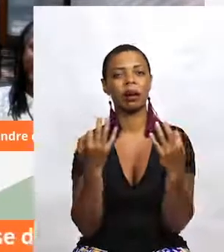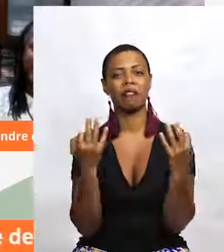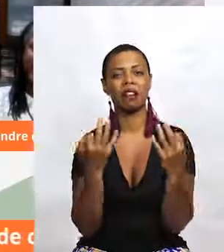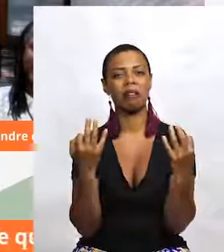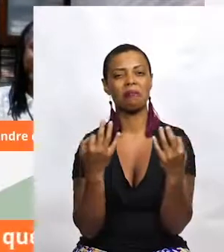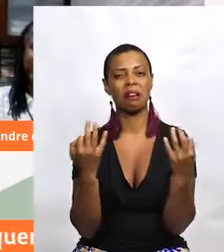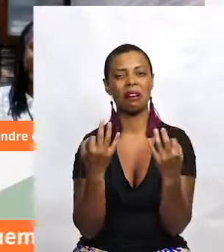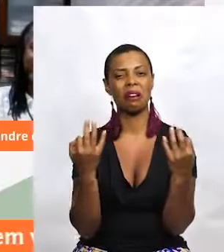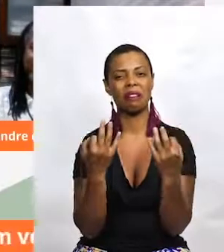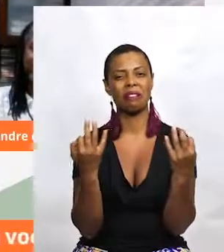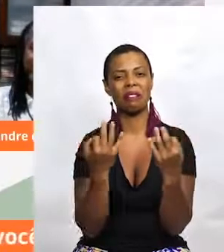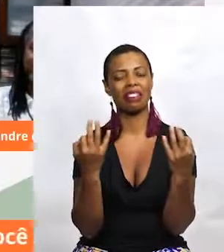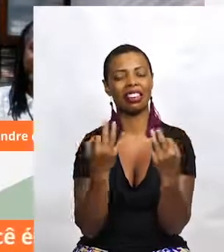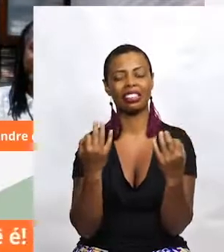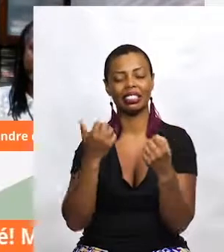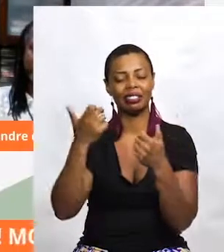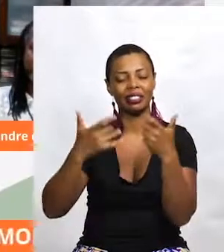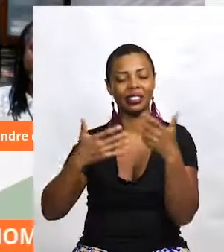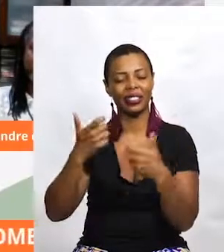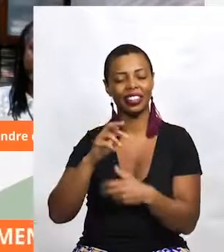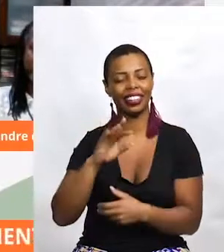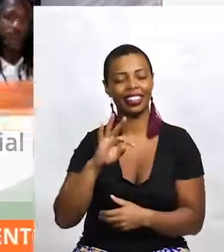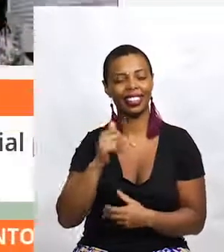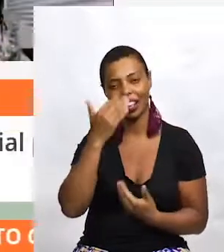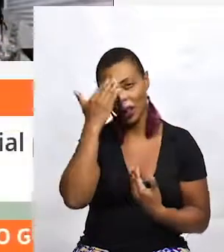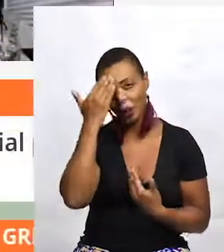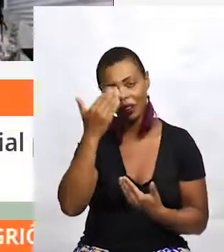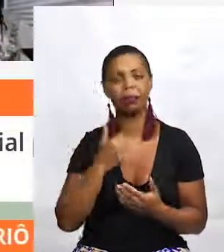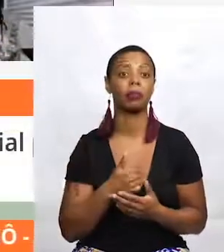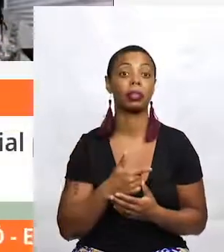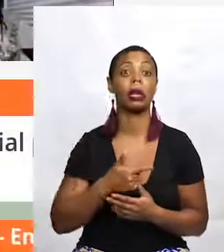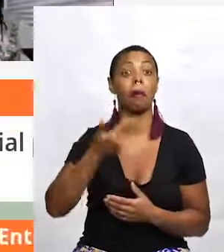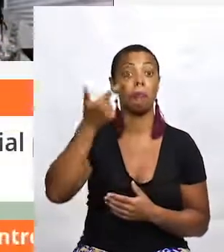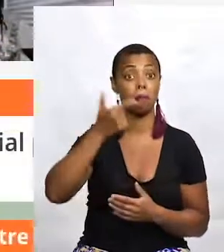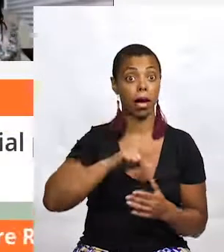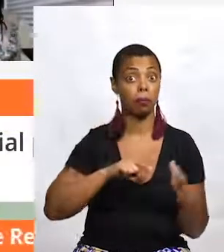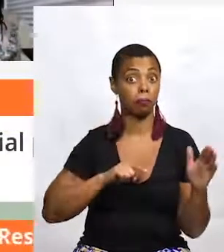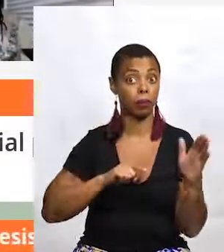Perfeita fala, Rita. Obrigada. Tem mais uma pergunta aqui.